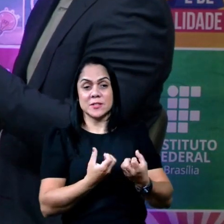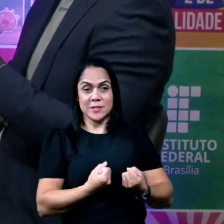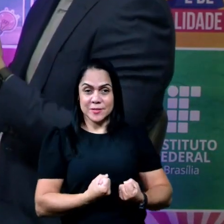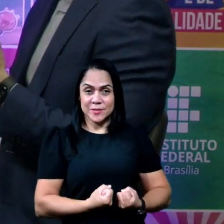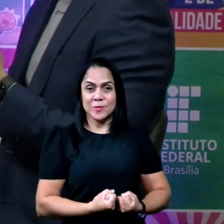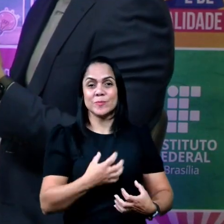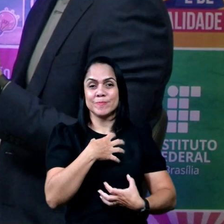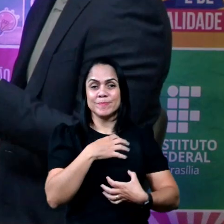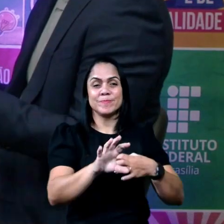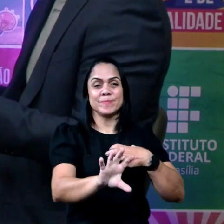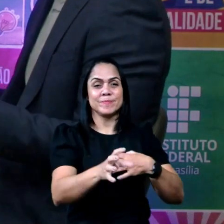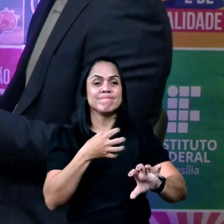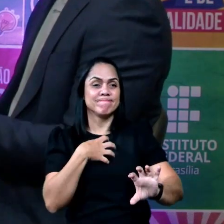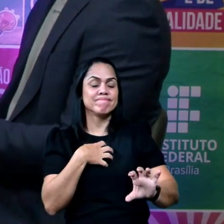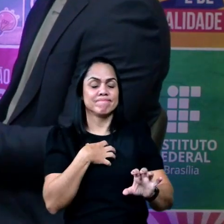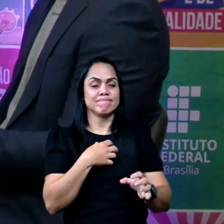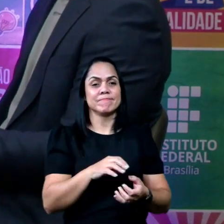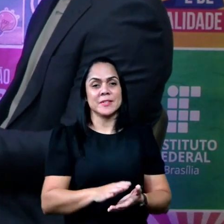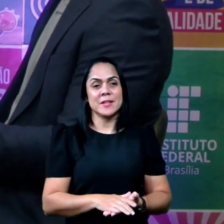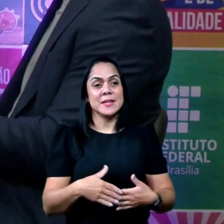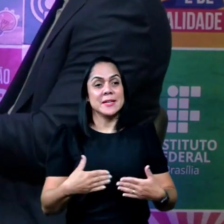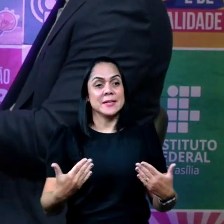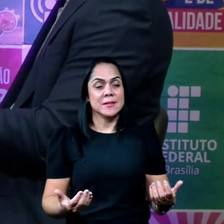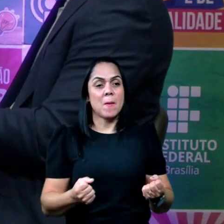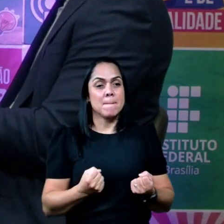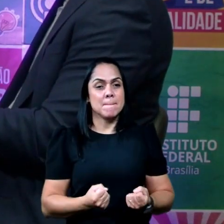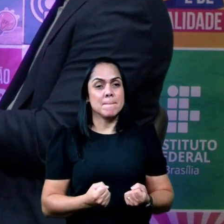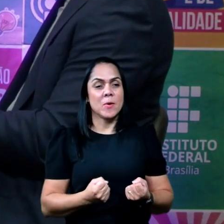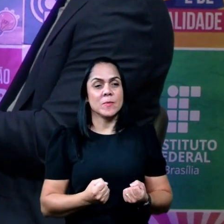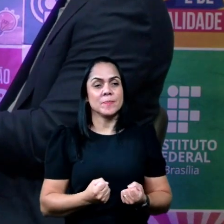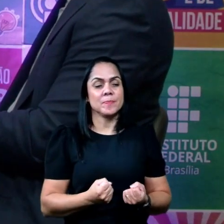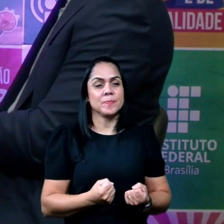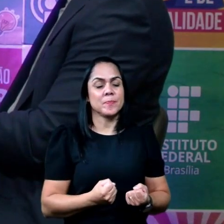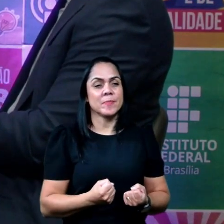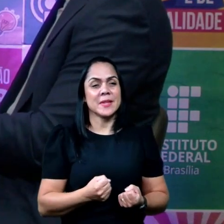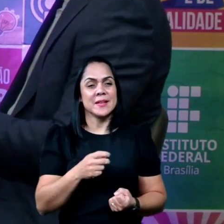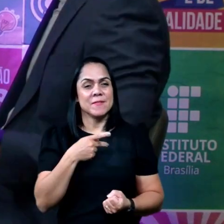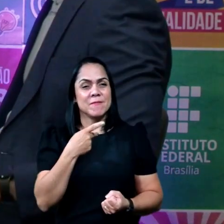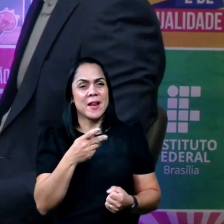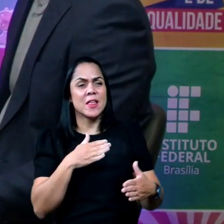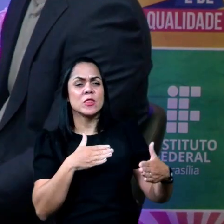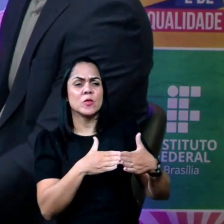uma receptividade. Né. E aí a gente pode também falar um pouquinho, né, doutor, sobre esse limite,